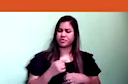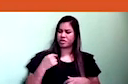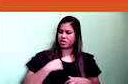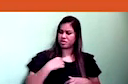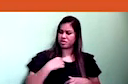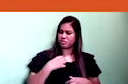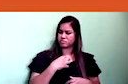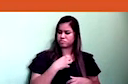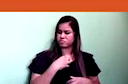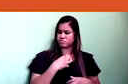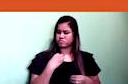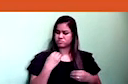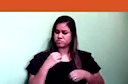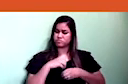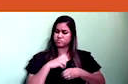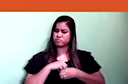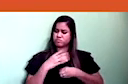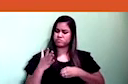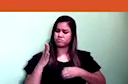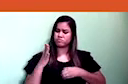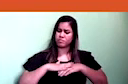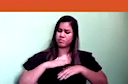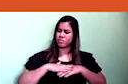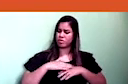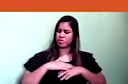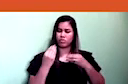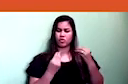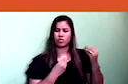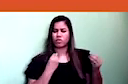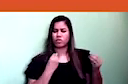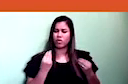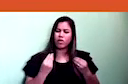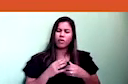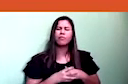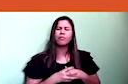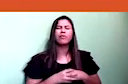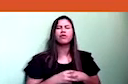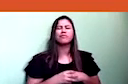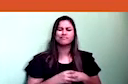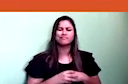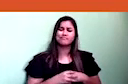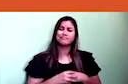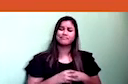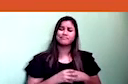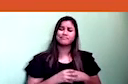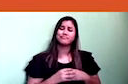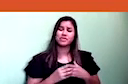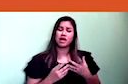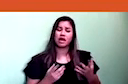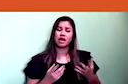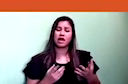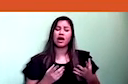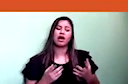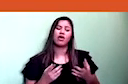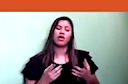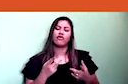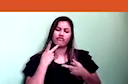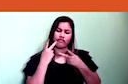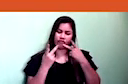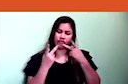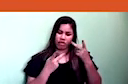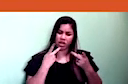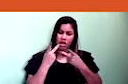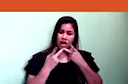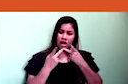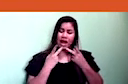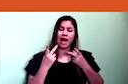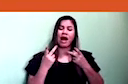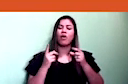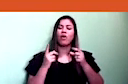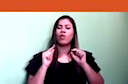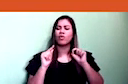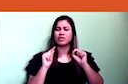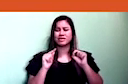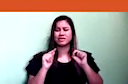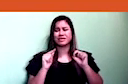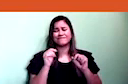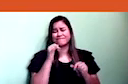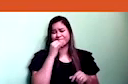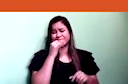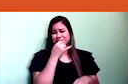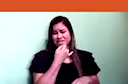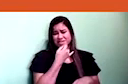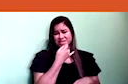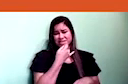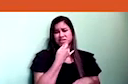reagindo, né? Infelizmente mesmo, eu posso dizer até com segurança de dados estatísticos, os